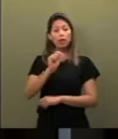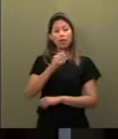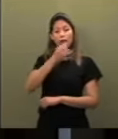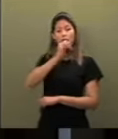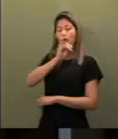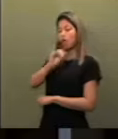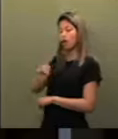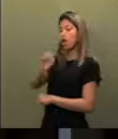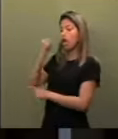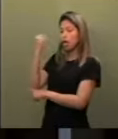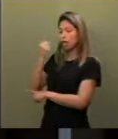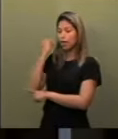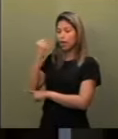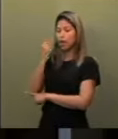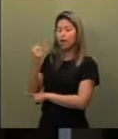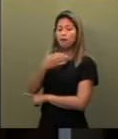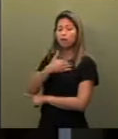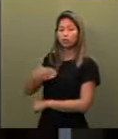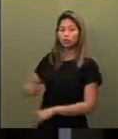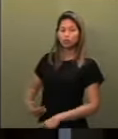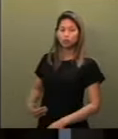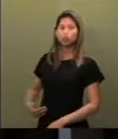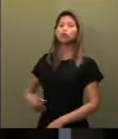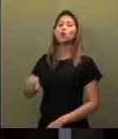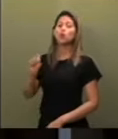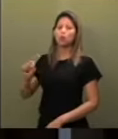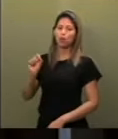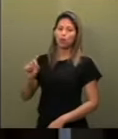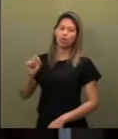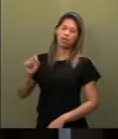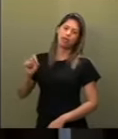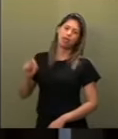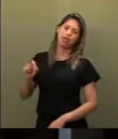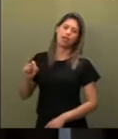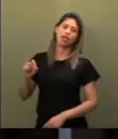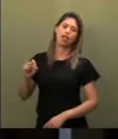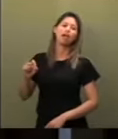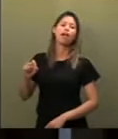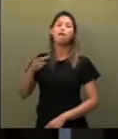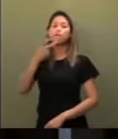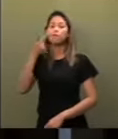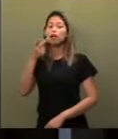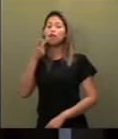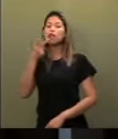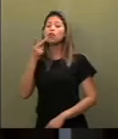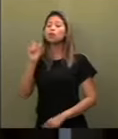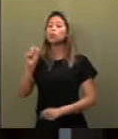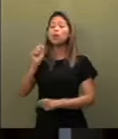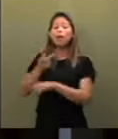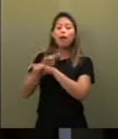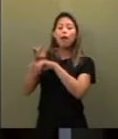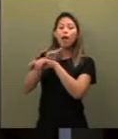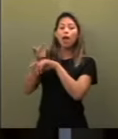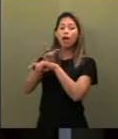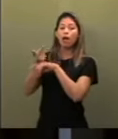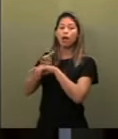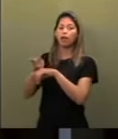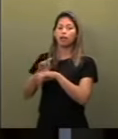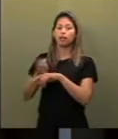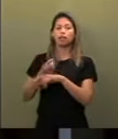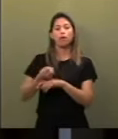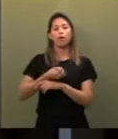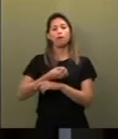teria ordenado a execução em voos rasantes de caças das Forças Armadas